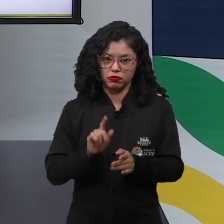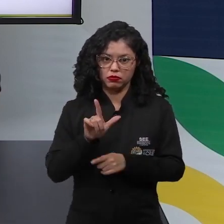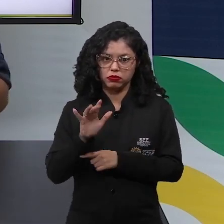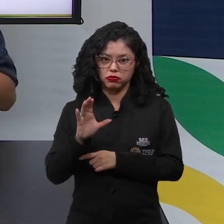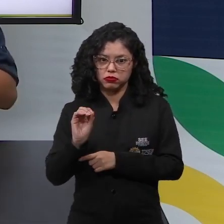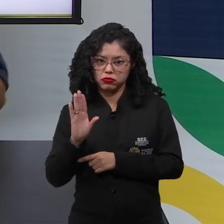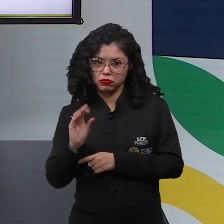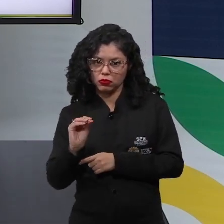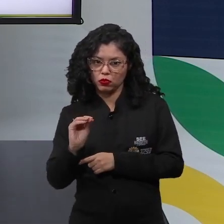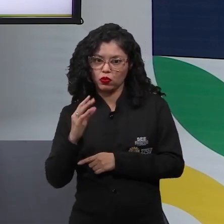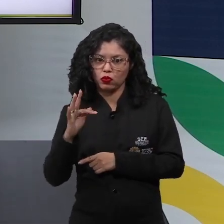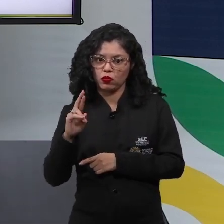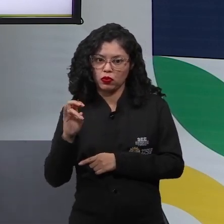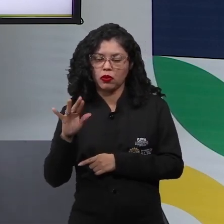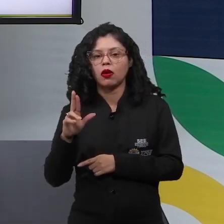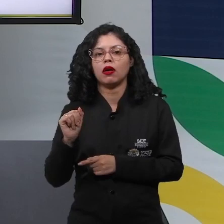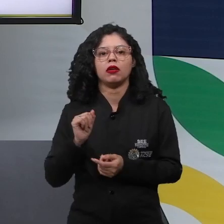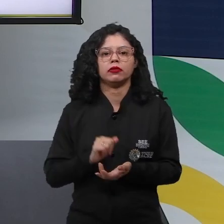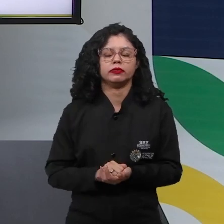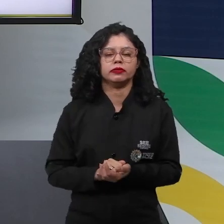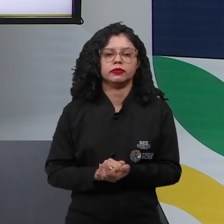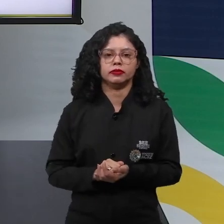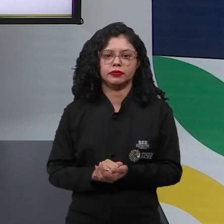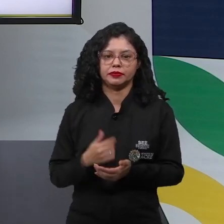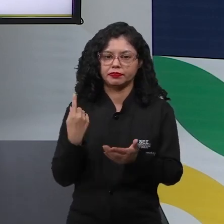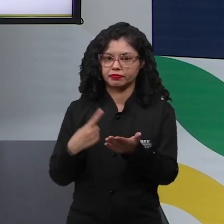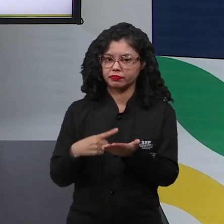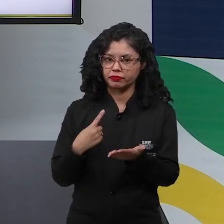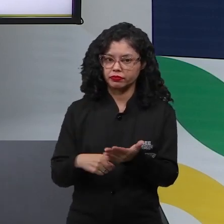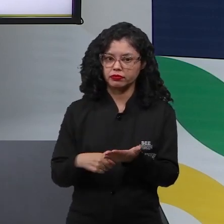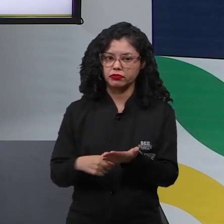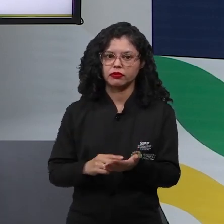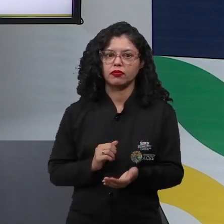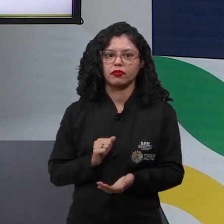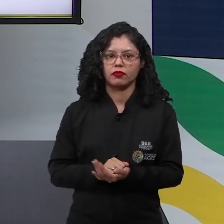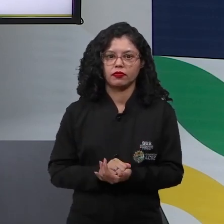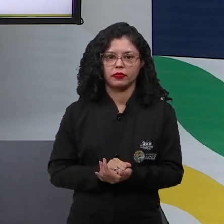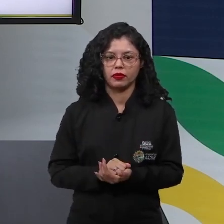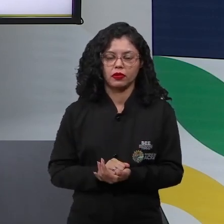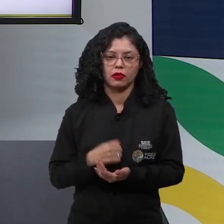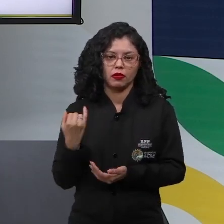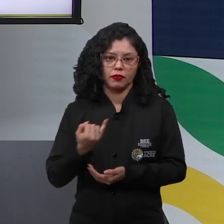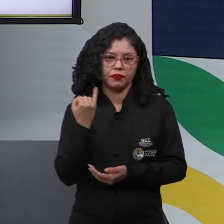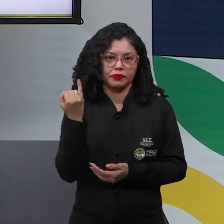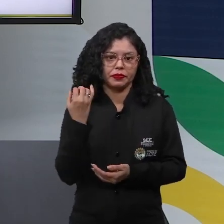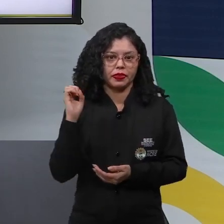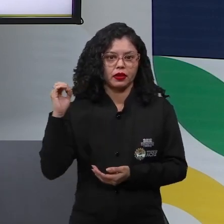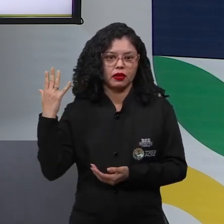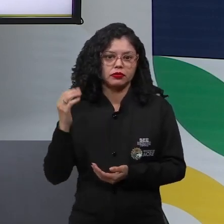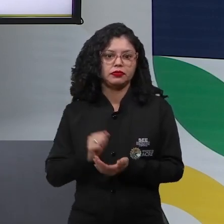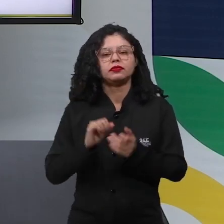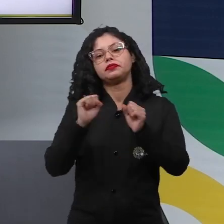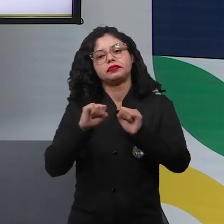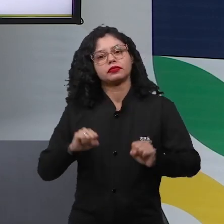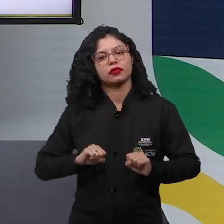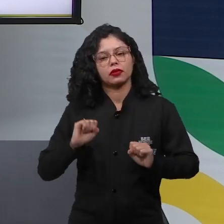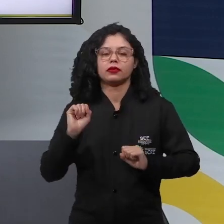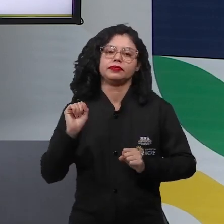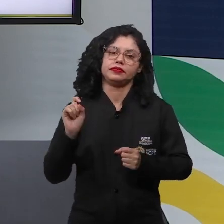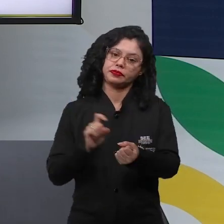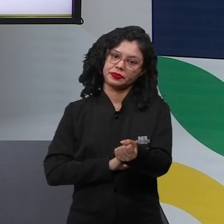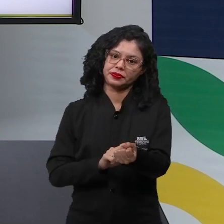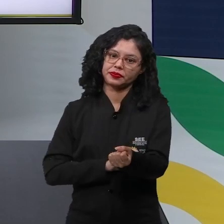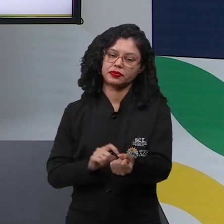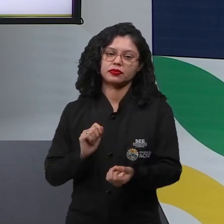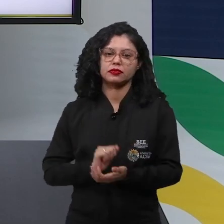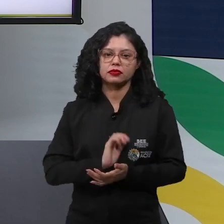frontal. Por que esse caso ele é considerado um importante caso do sistema nervoso?